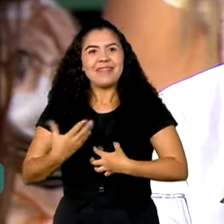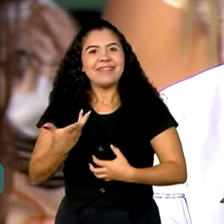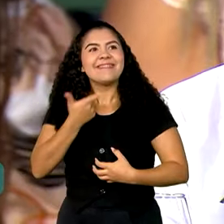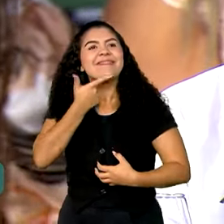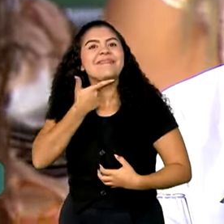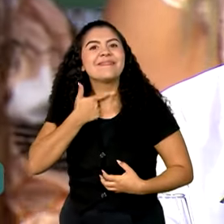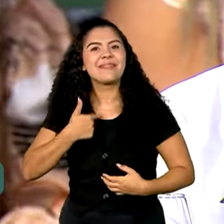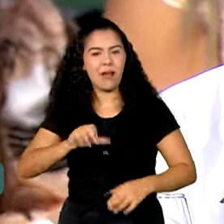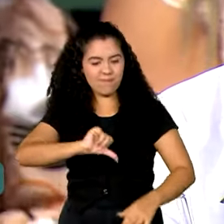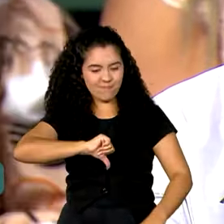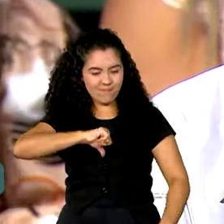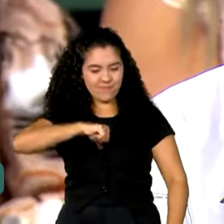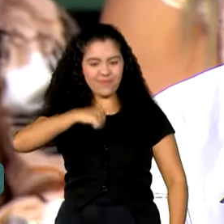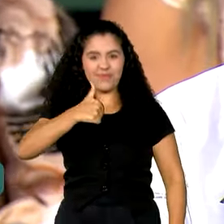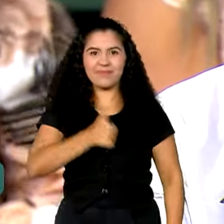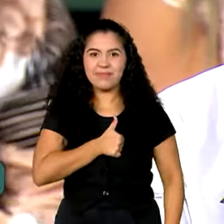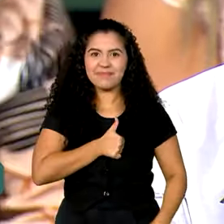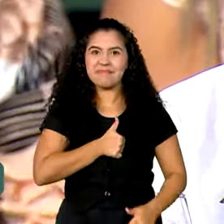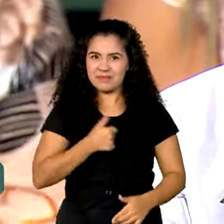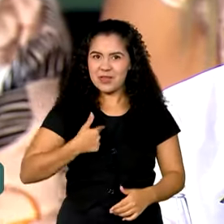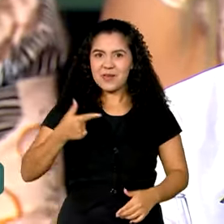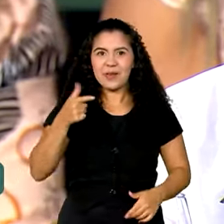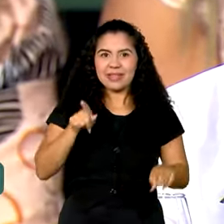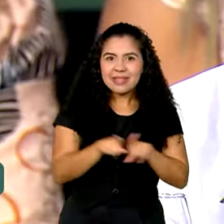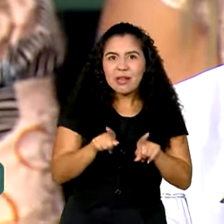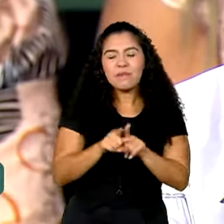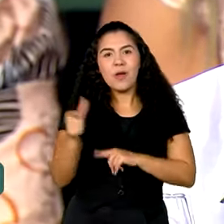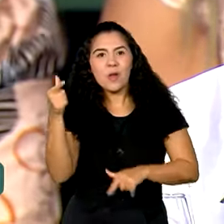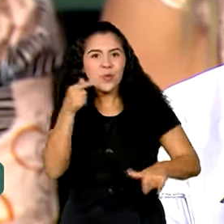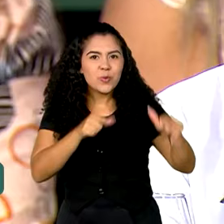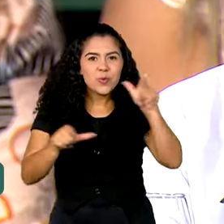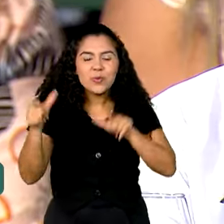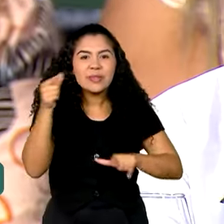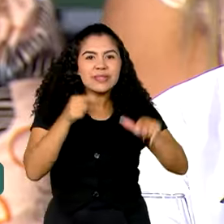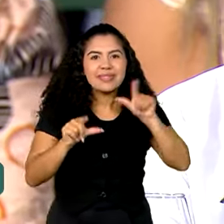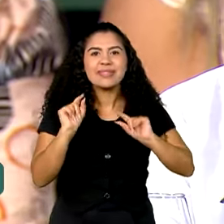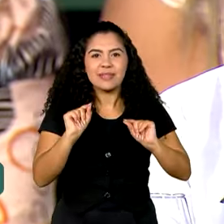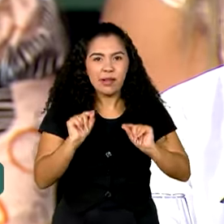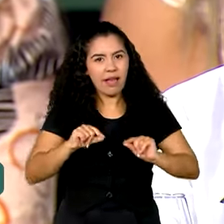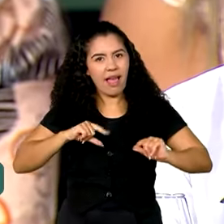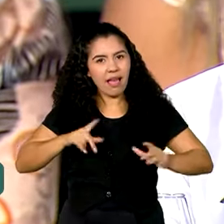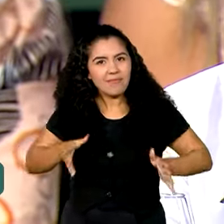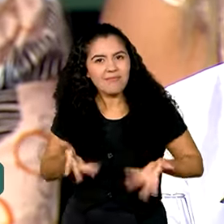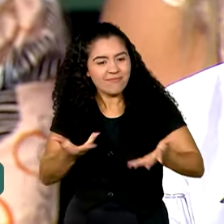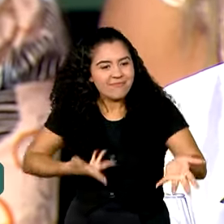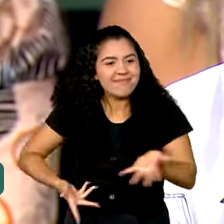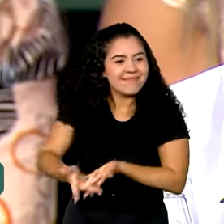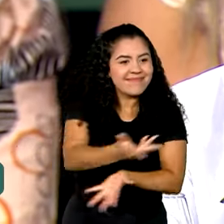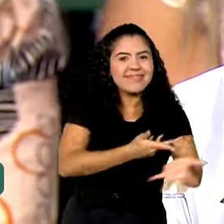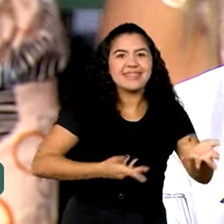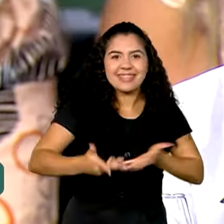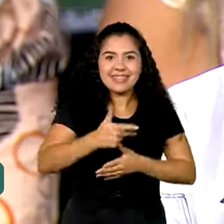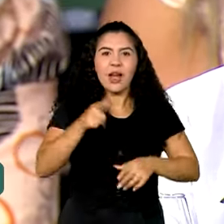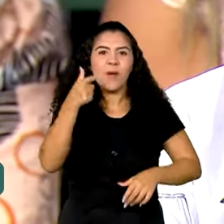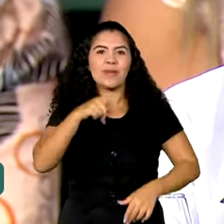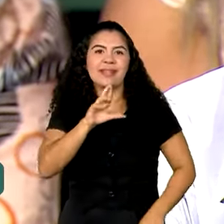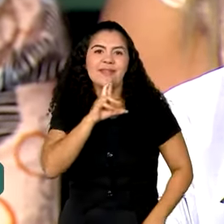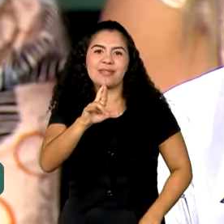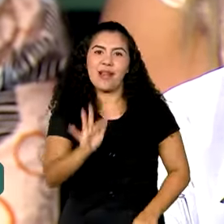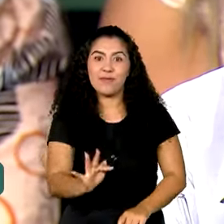autoestima elevada e, plantando essas sementes, não tem como a gente colher